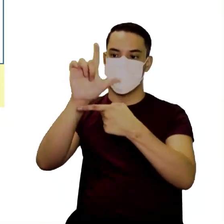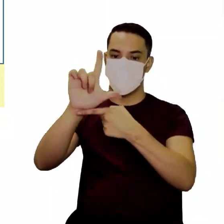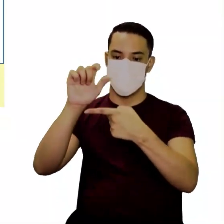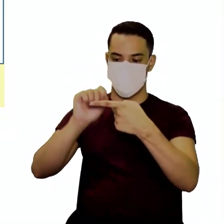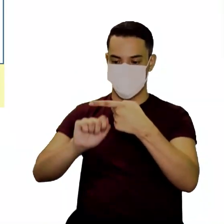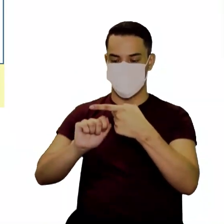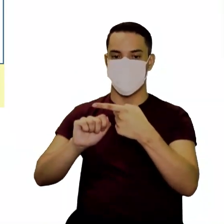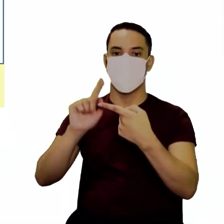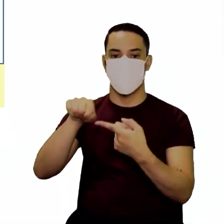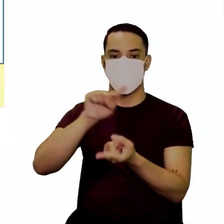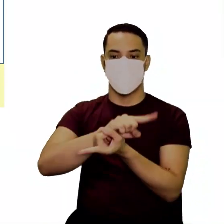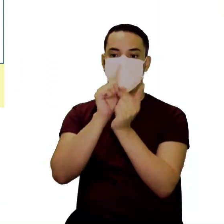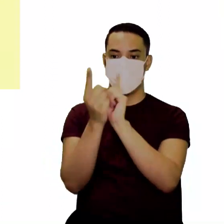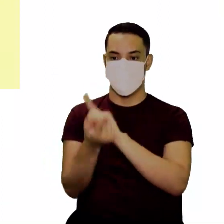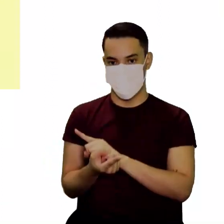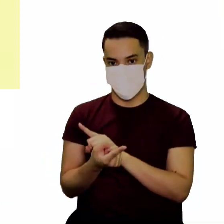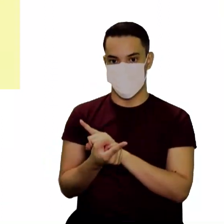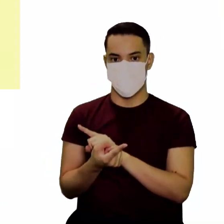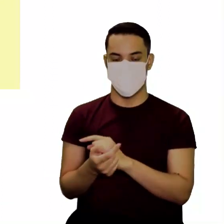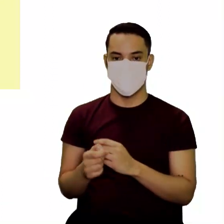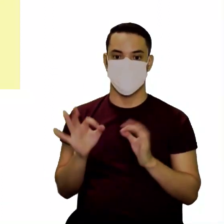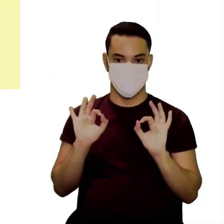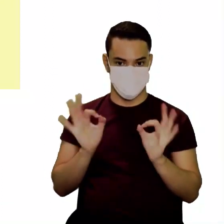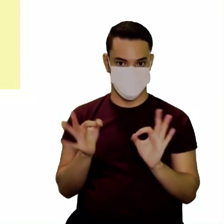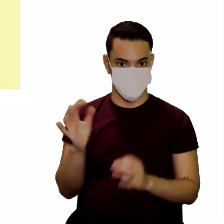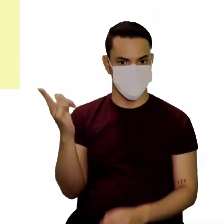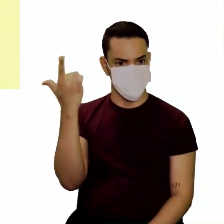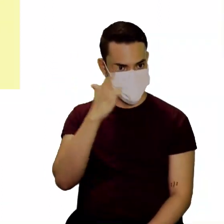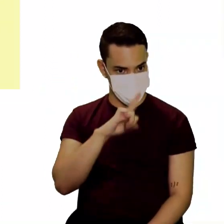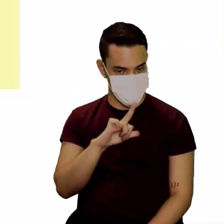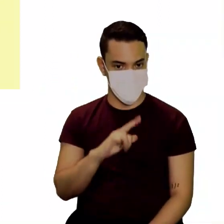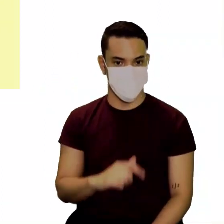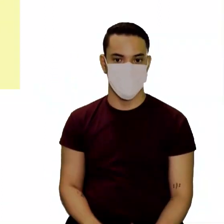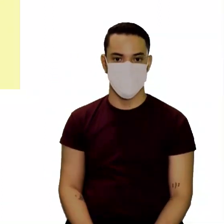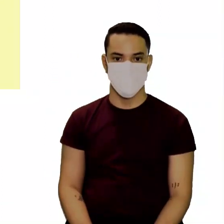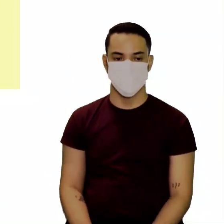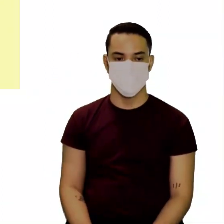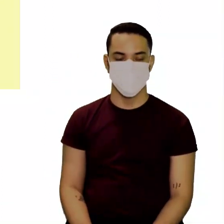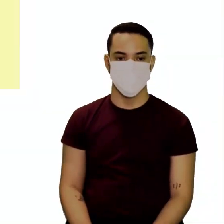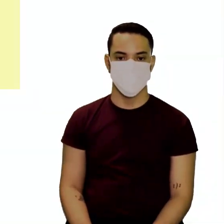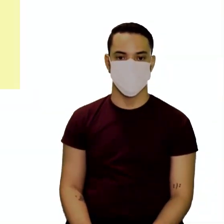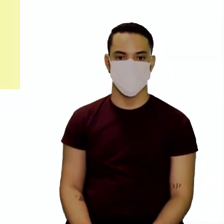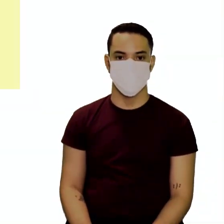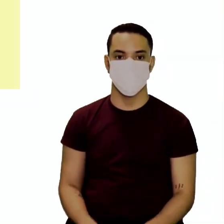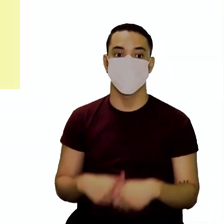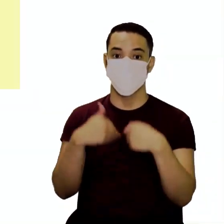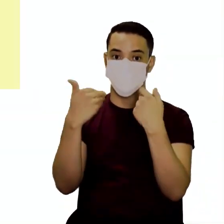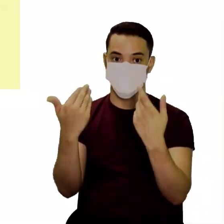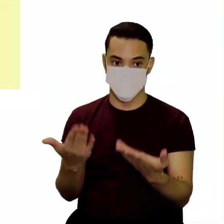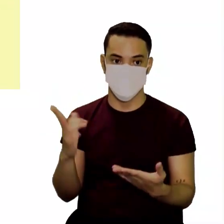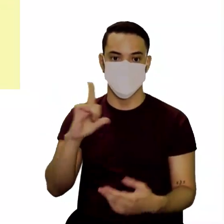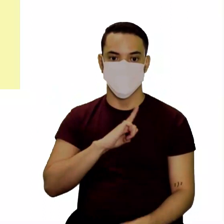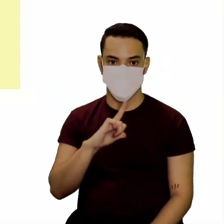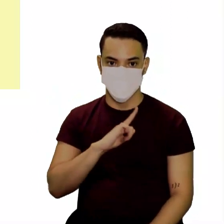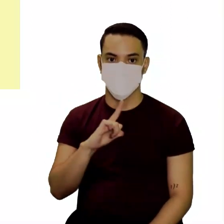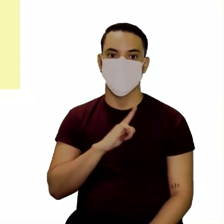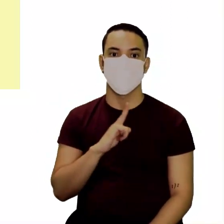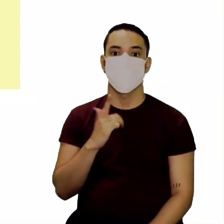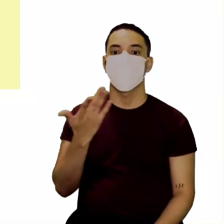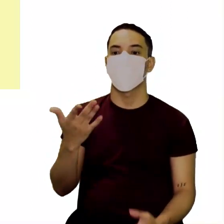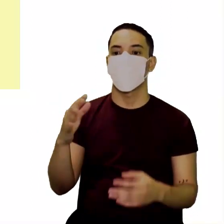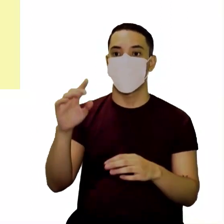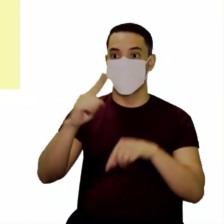é inversa. Se você pegar a equação, você consegue observar. Mantendo a resistência constante, agora